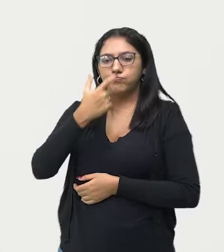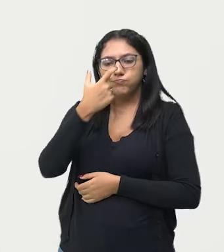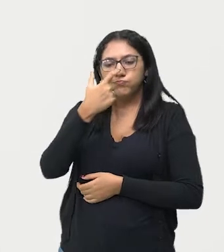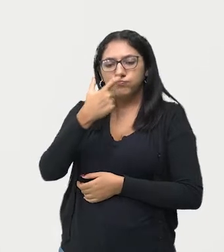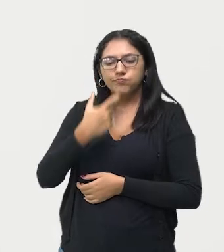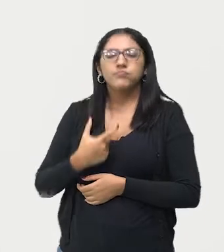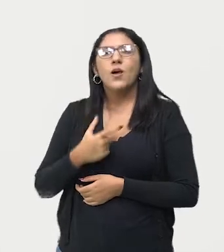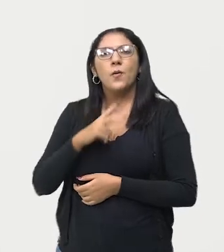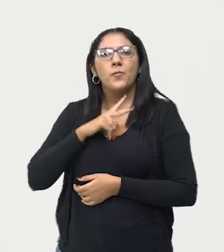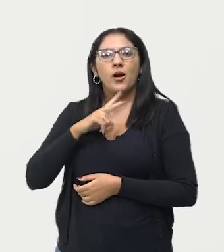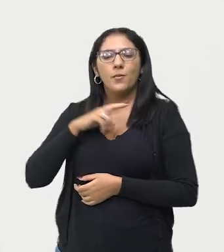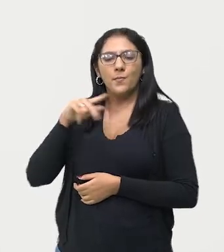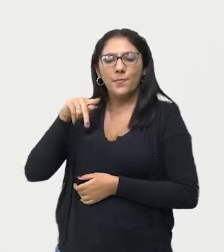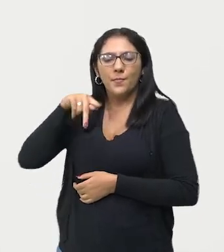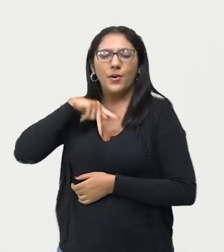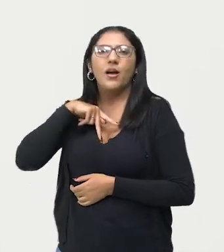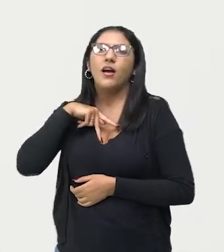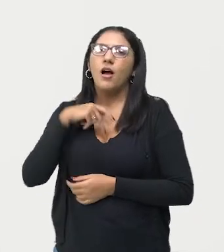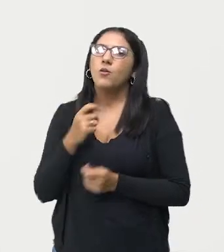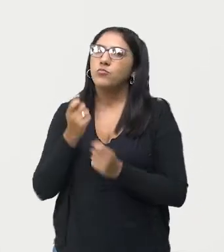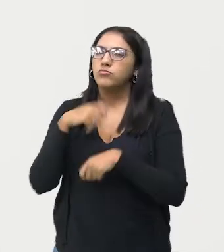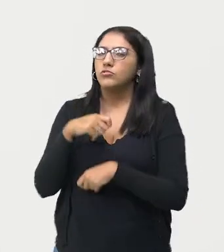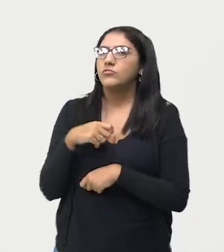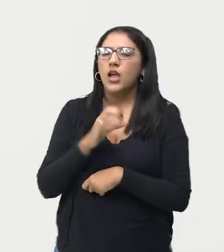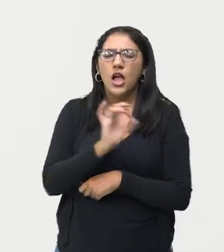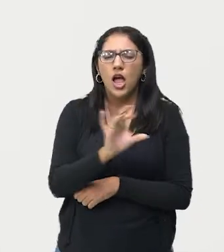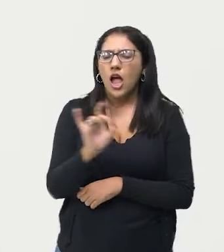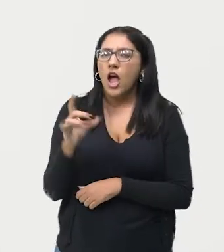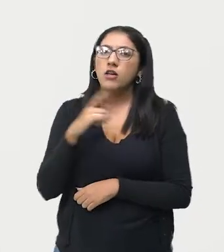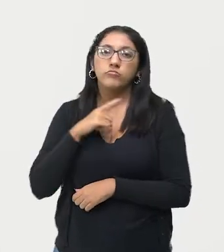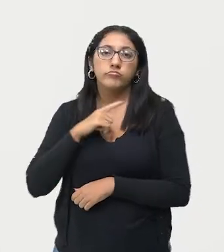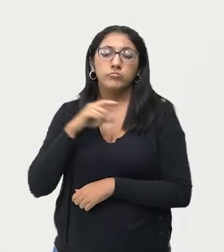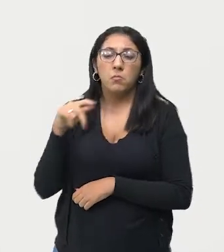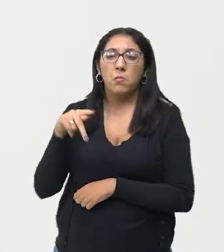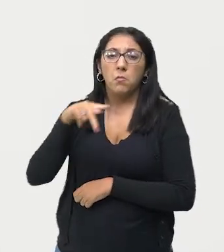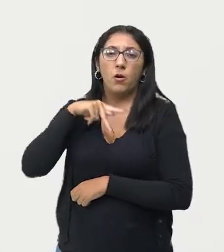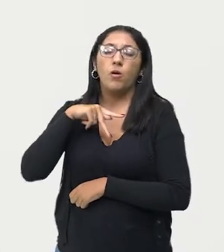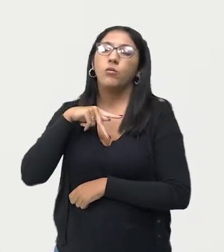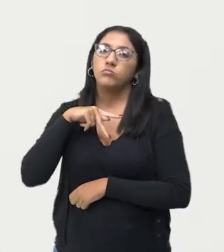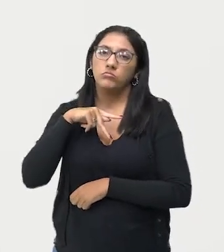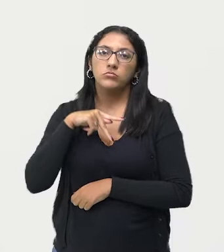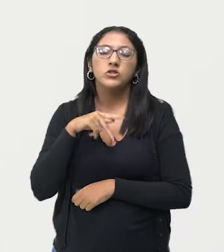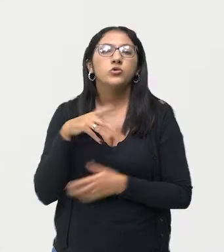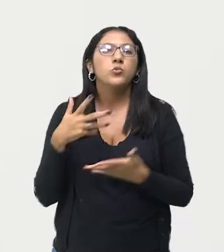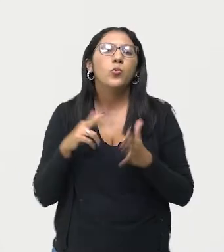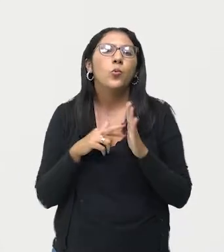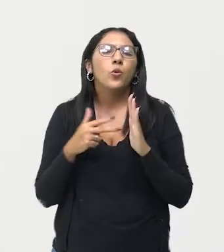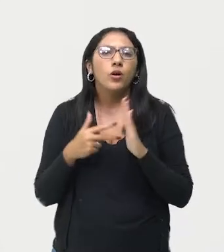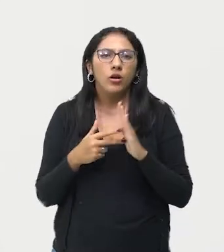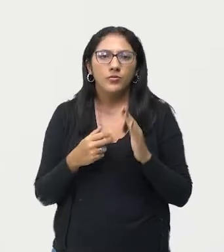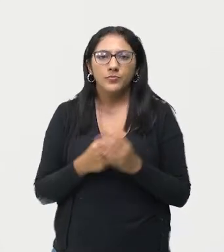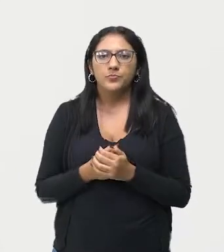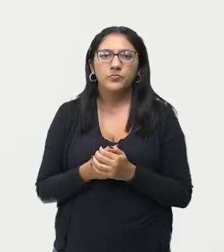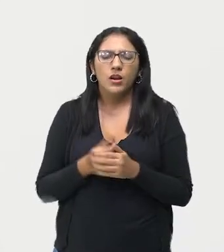modo particular, ou seja, cada um vai ter o seu. De fazer o quê?